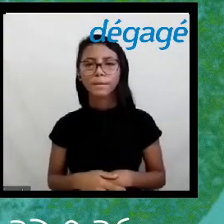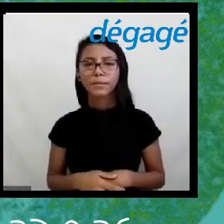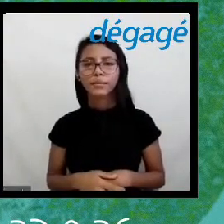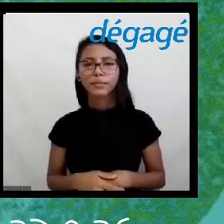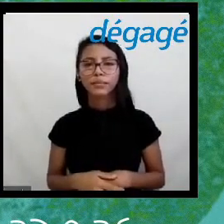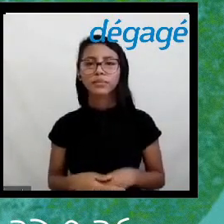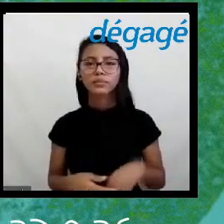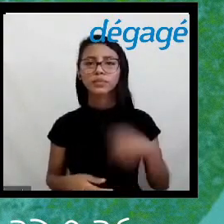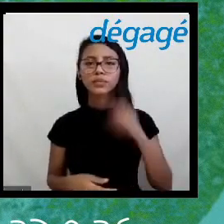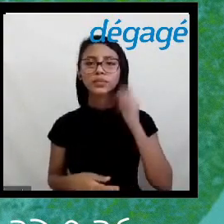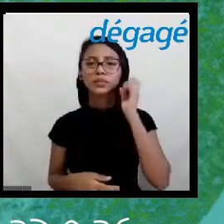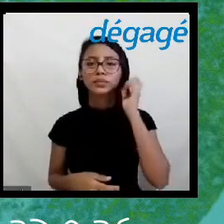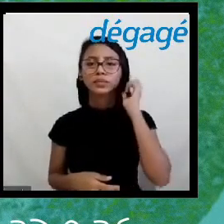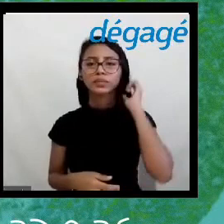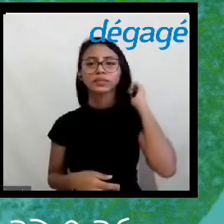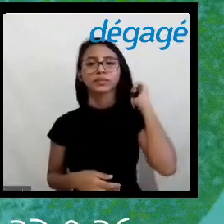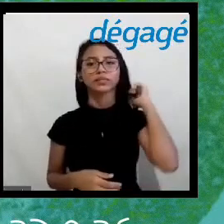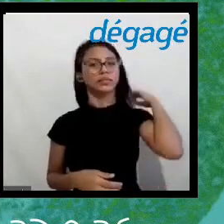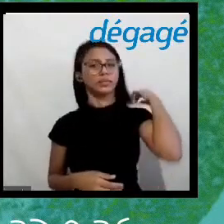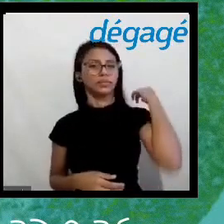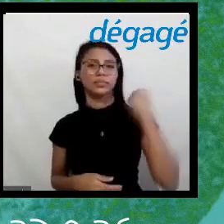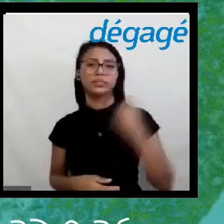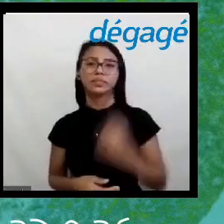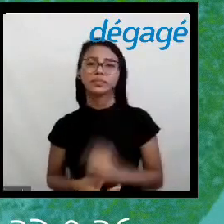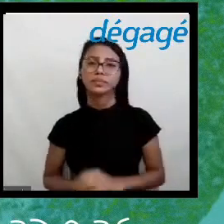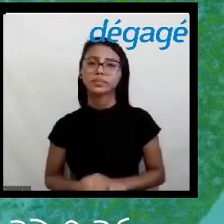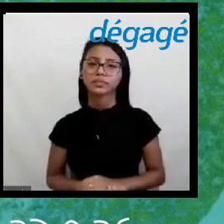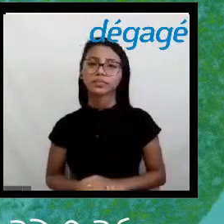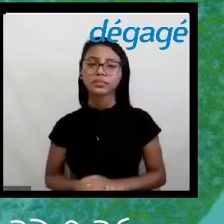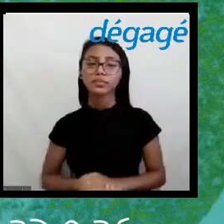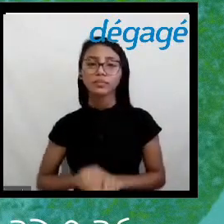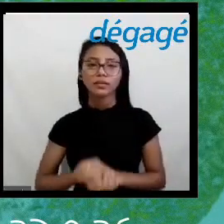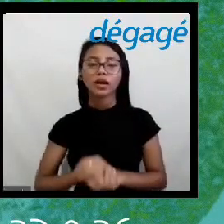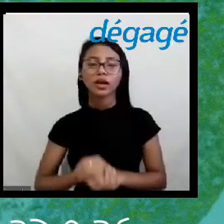só para estruturar aqui a fala,